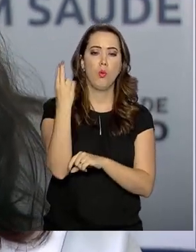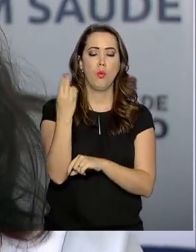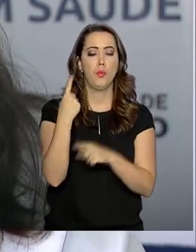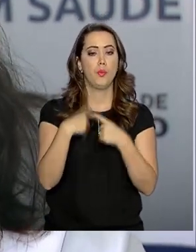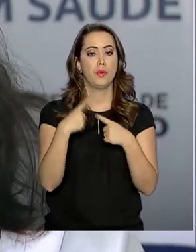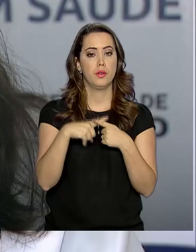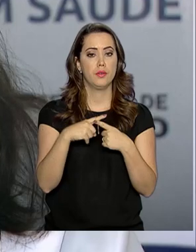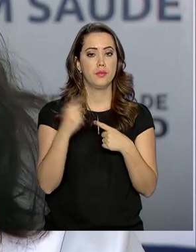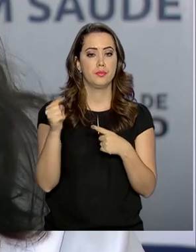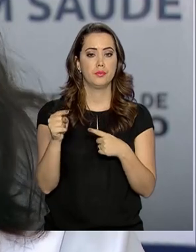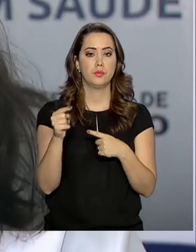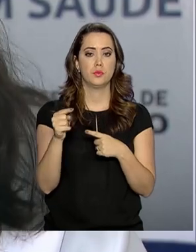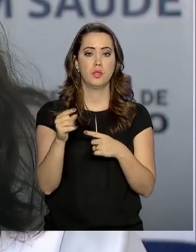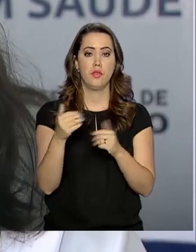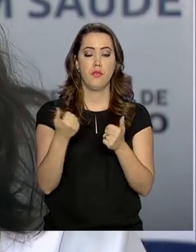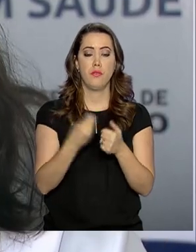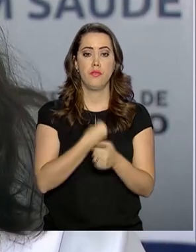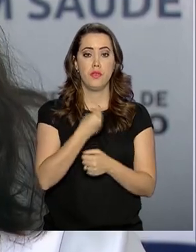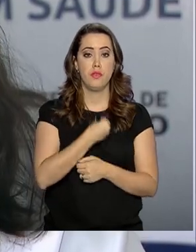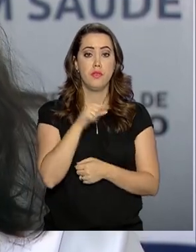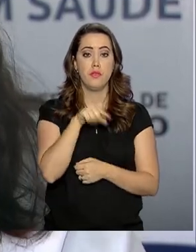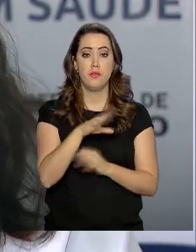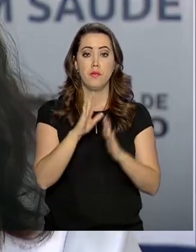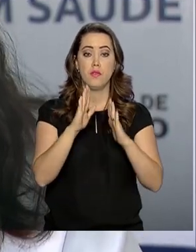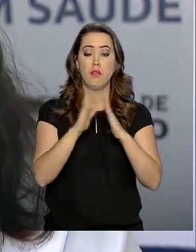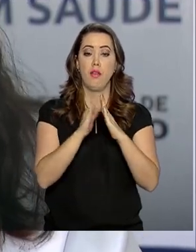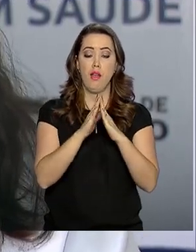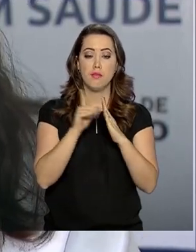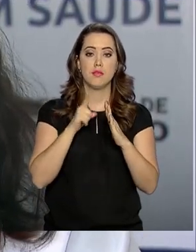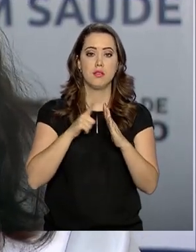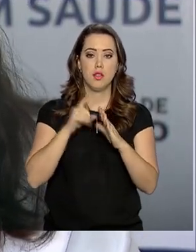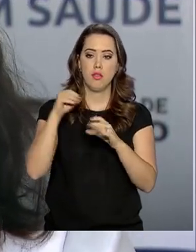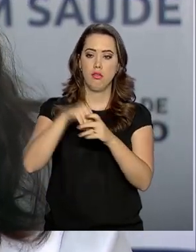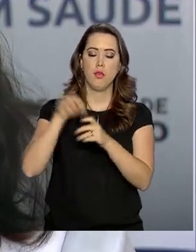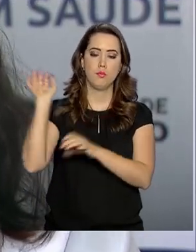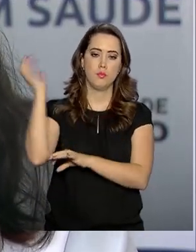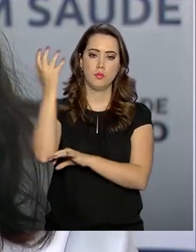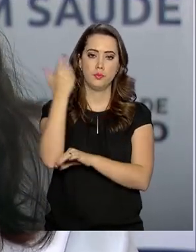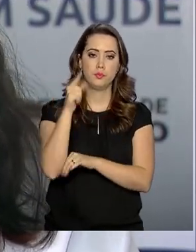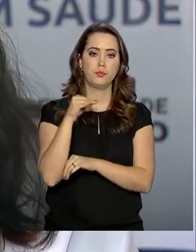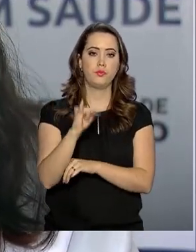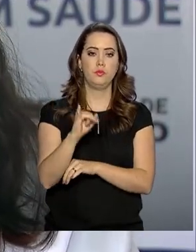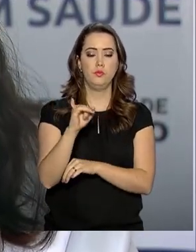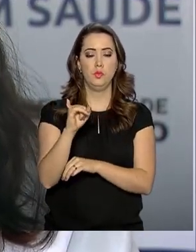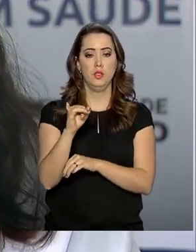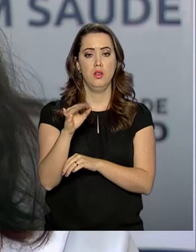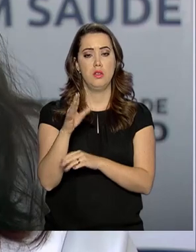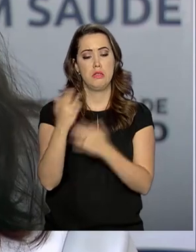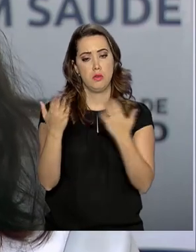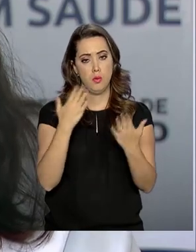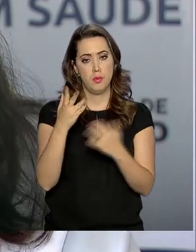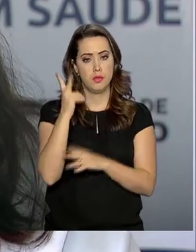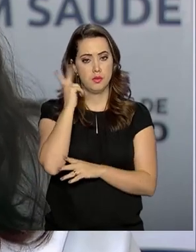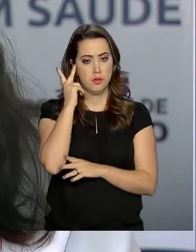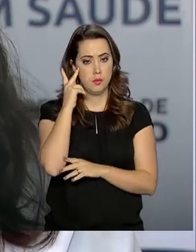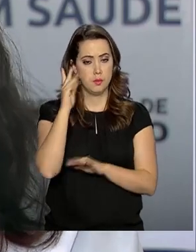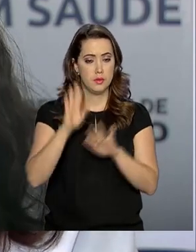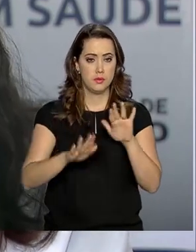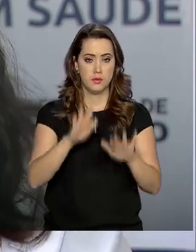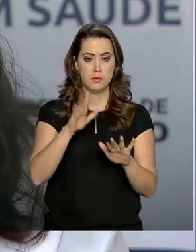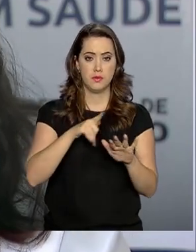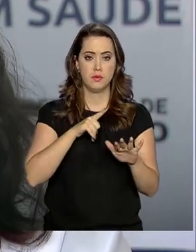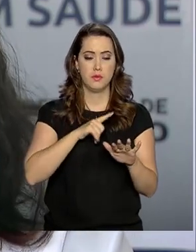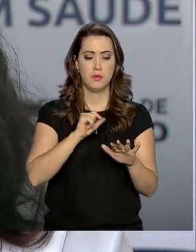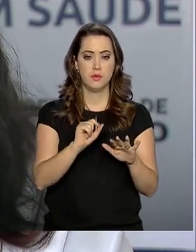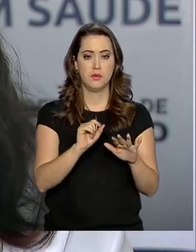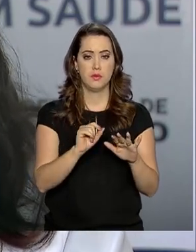porque mora nessa região, né? Como no estado de São Paulo hoje tem alguns lugares